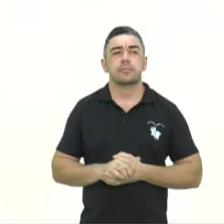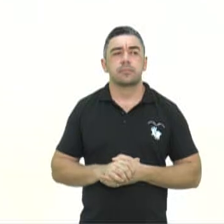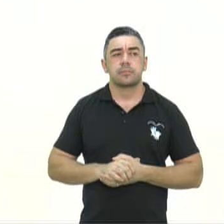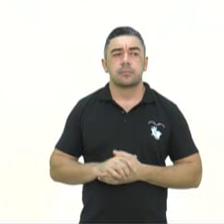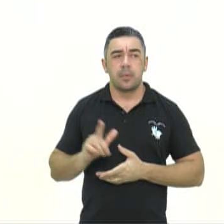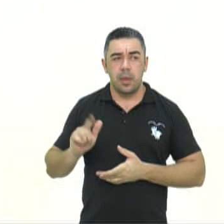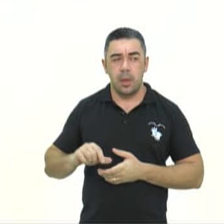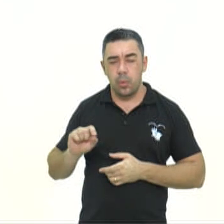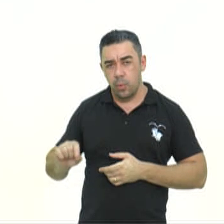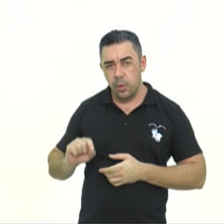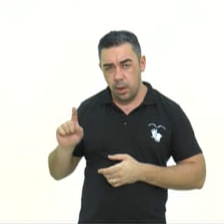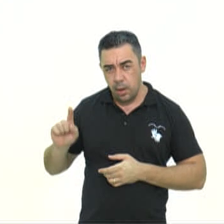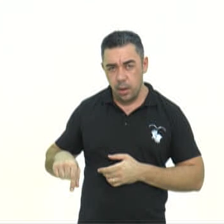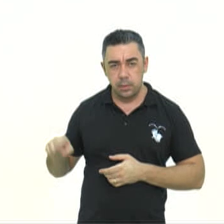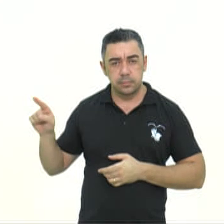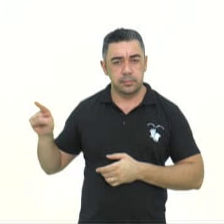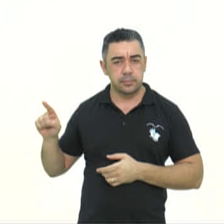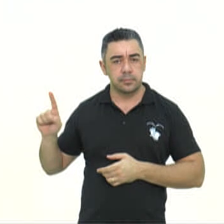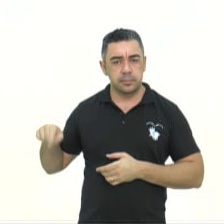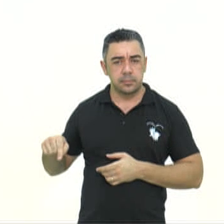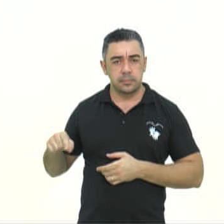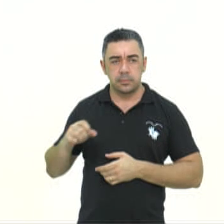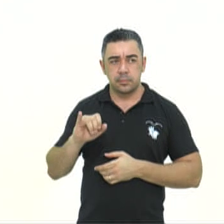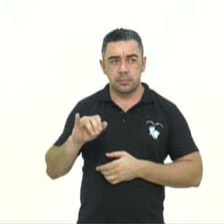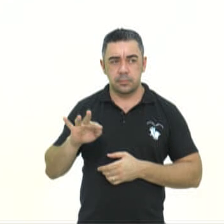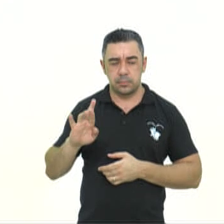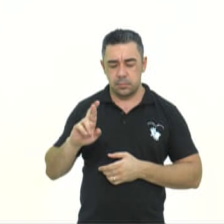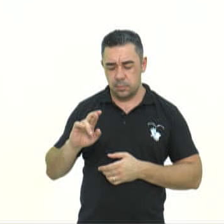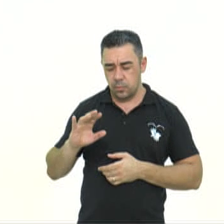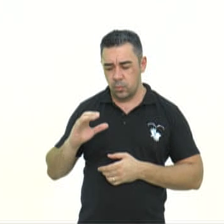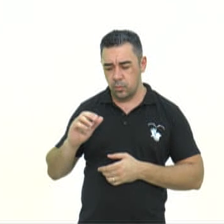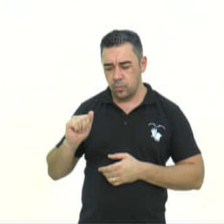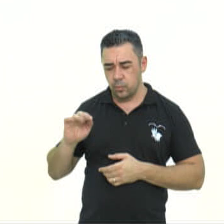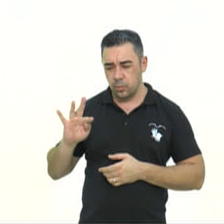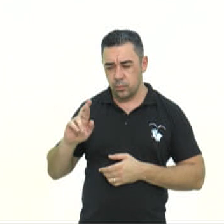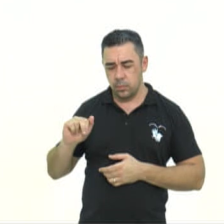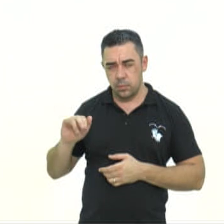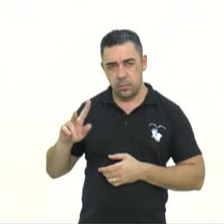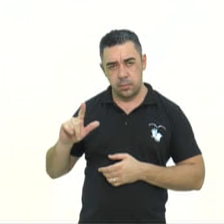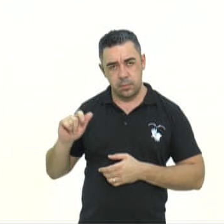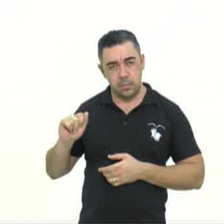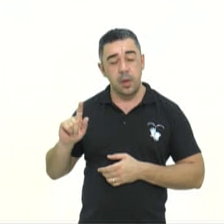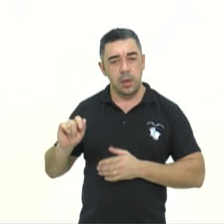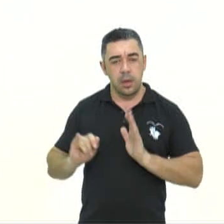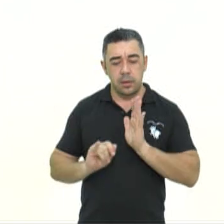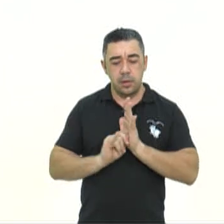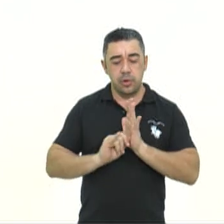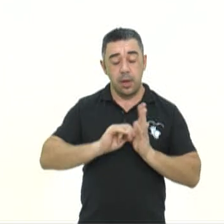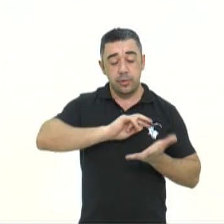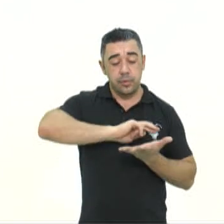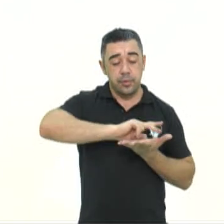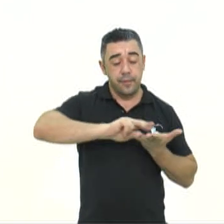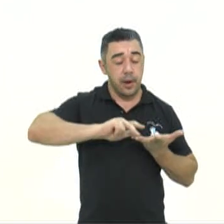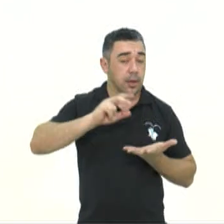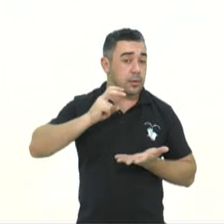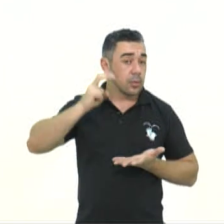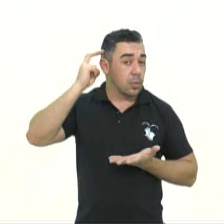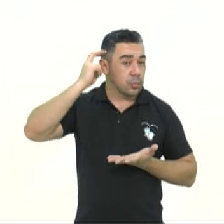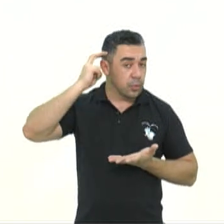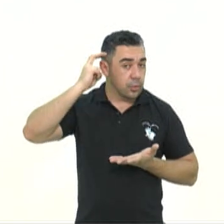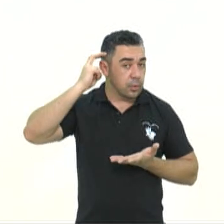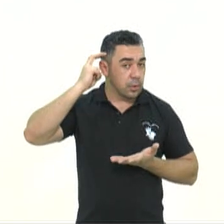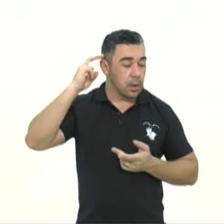A abordagem com base na interculturalidade valoriza a identidade dos diversos povos.